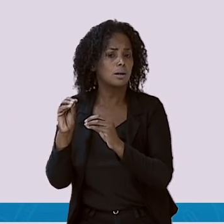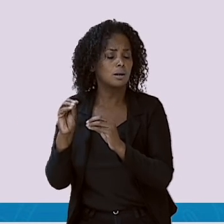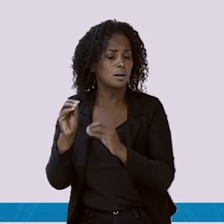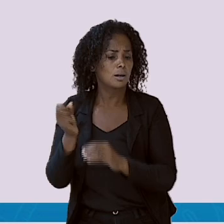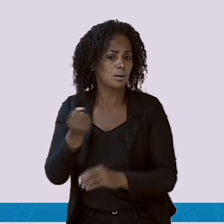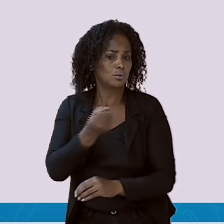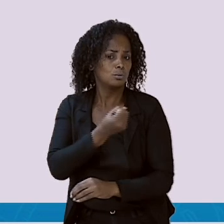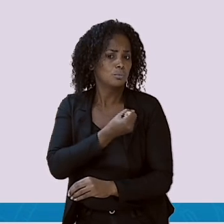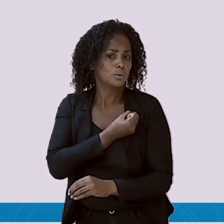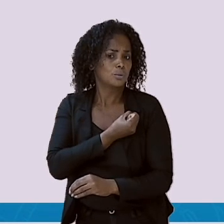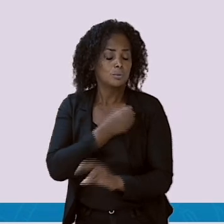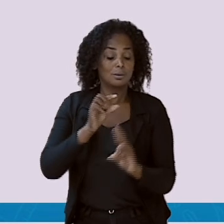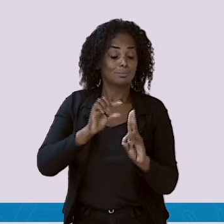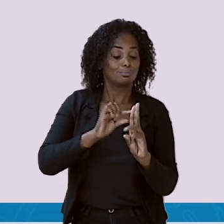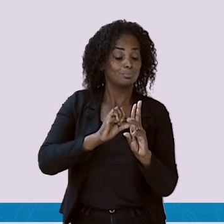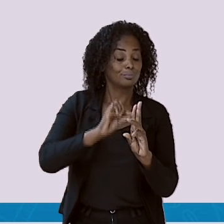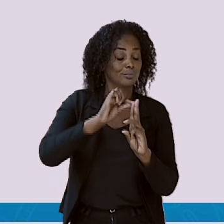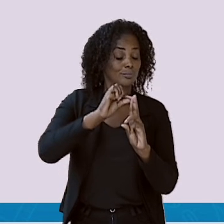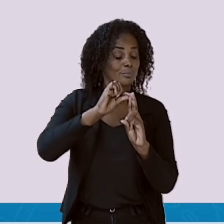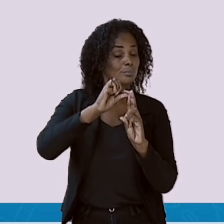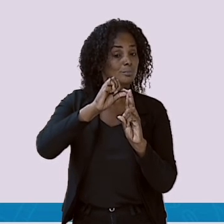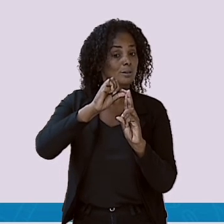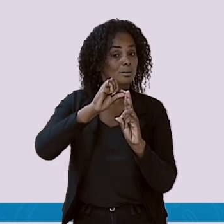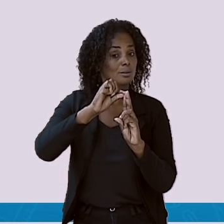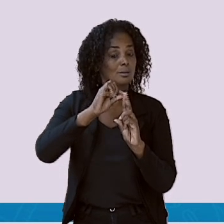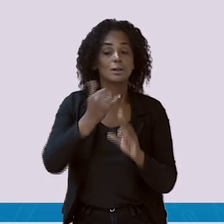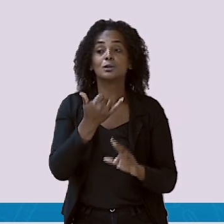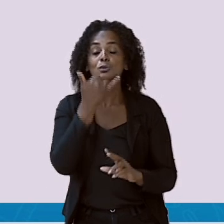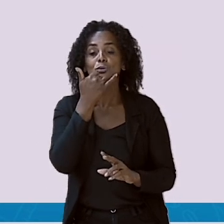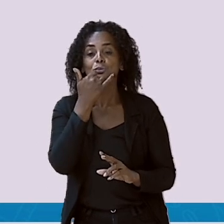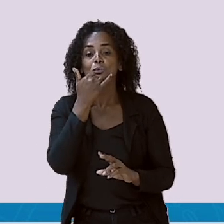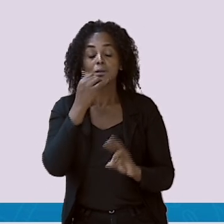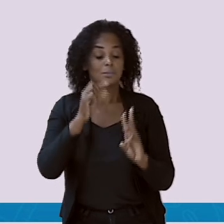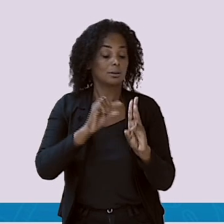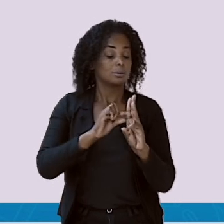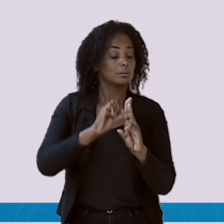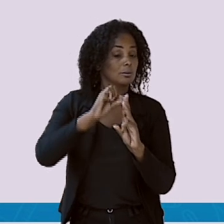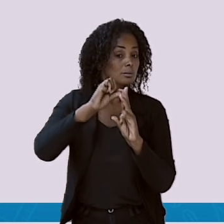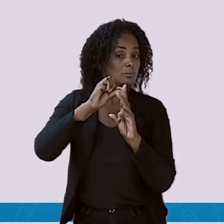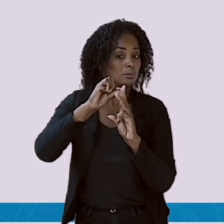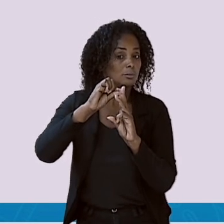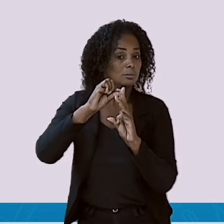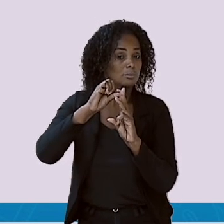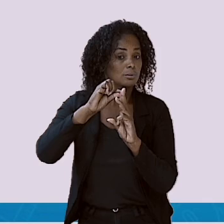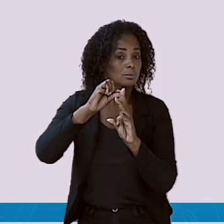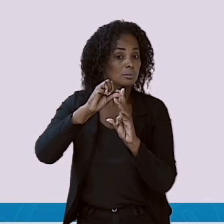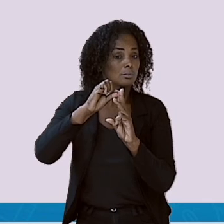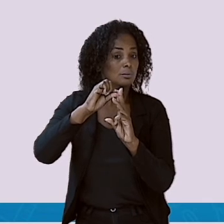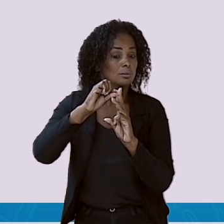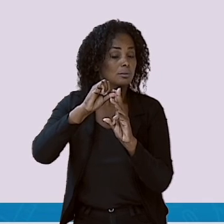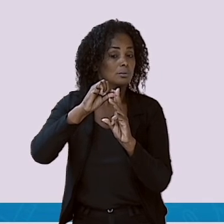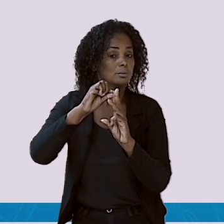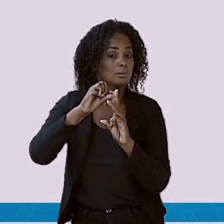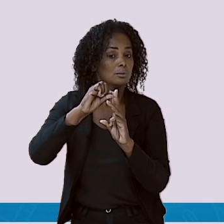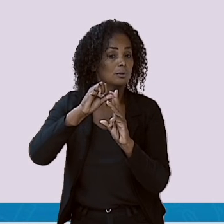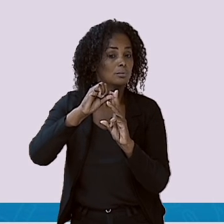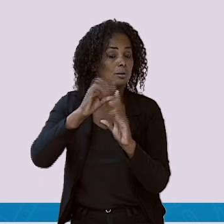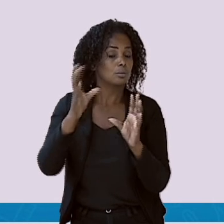minha dezena. Minto, na minha centena, tá? Ficando assim,